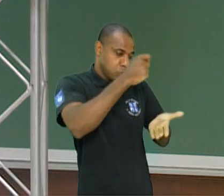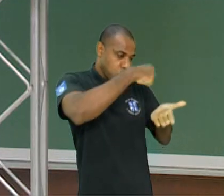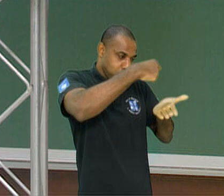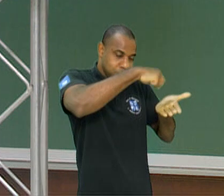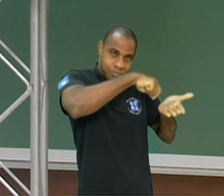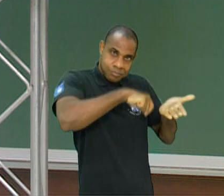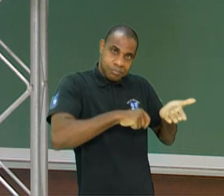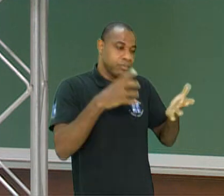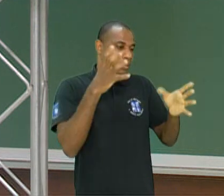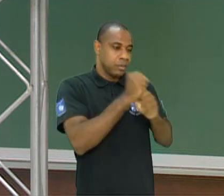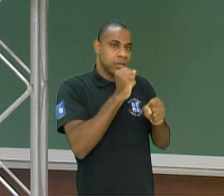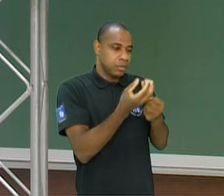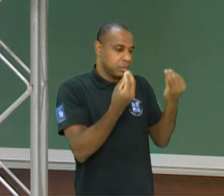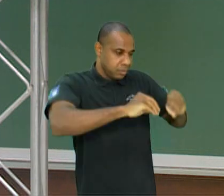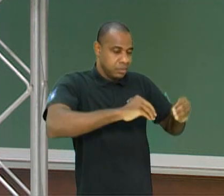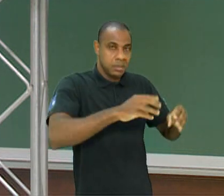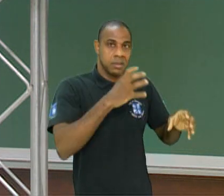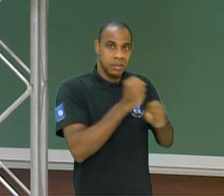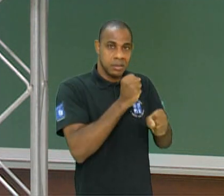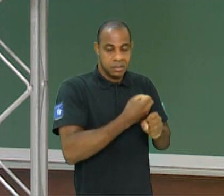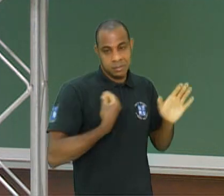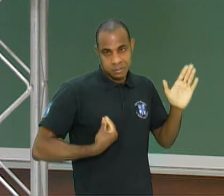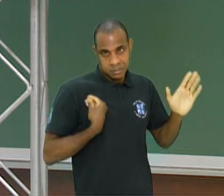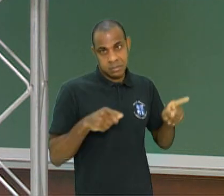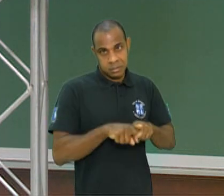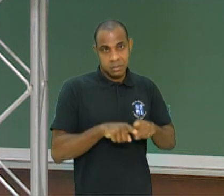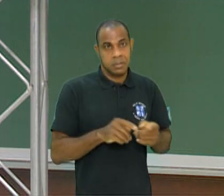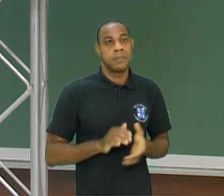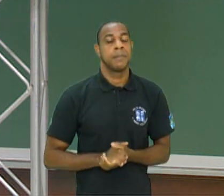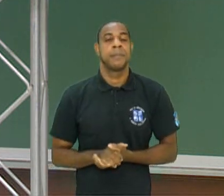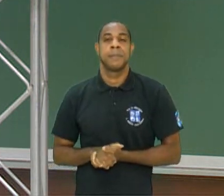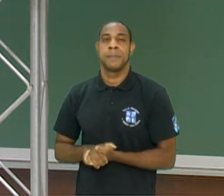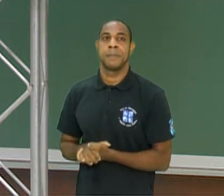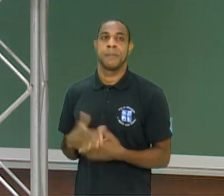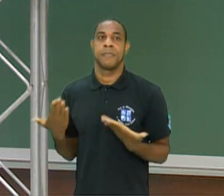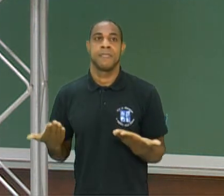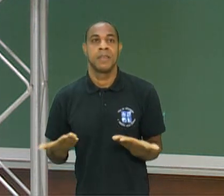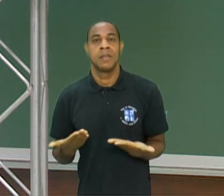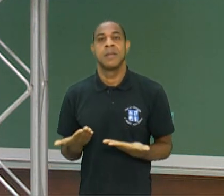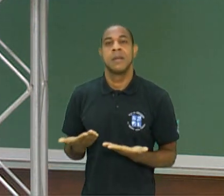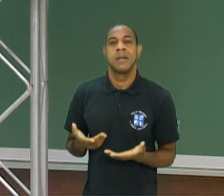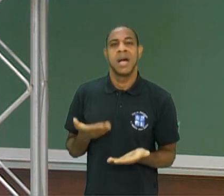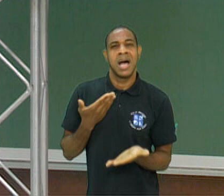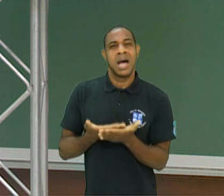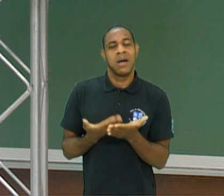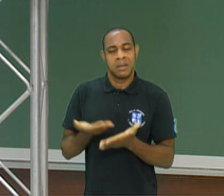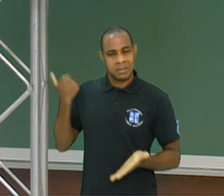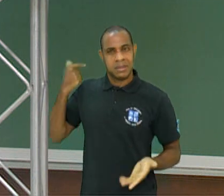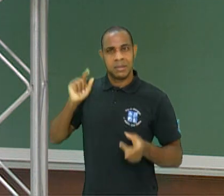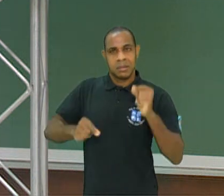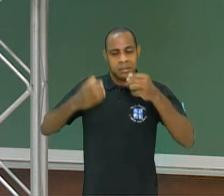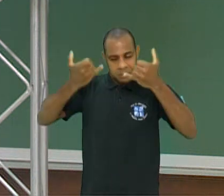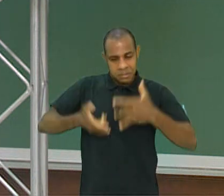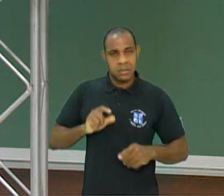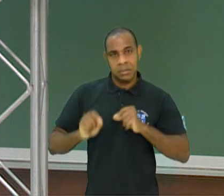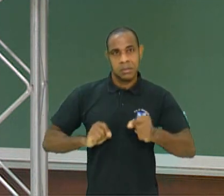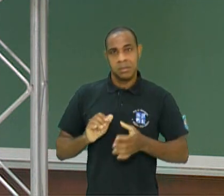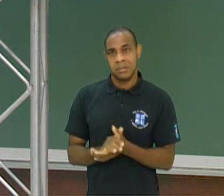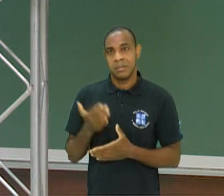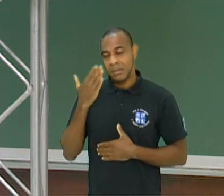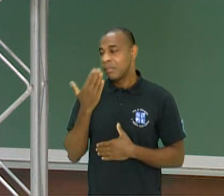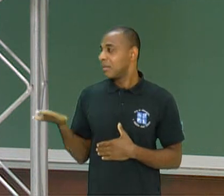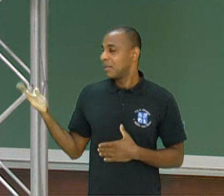corrigir, dar a tua presença e nota também, ok? E aí, o que a gente falou na última aula? Na última aula nós